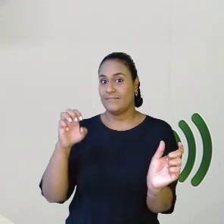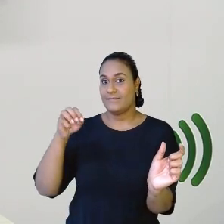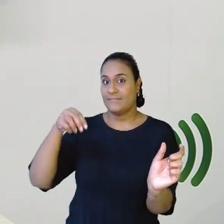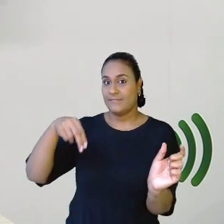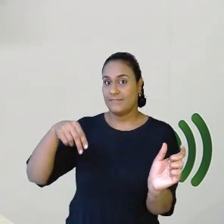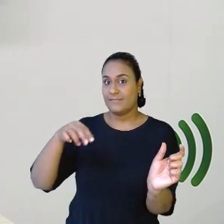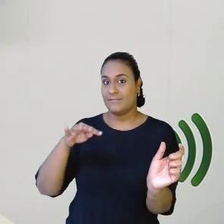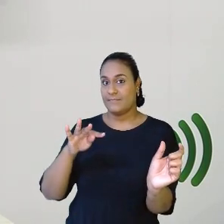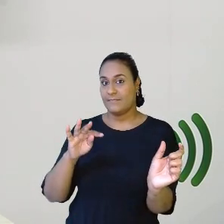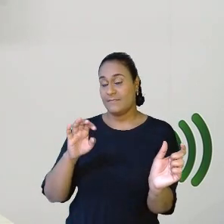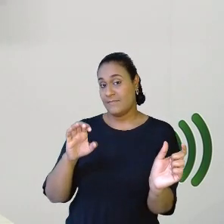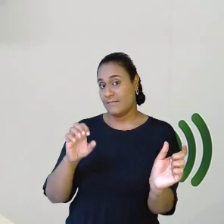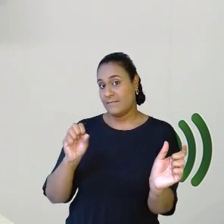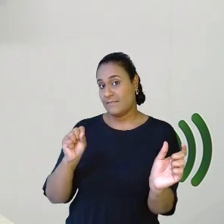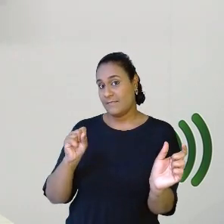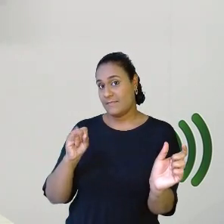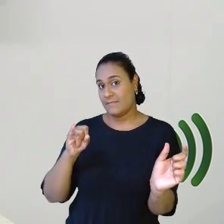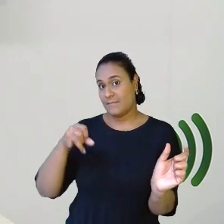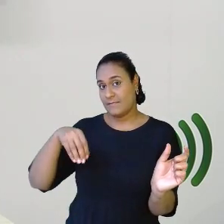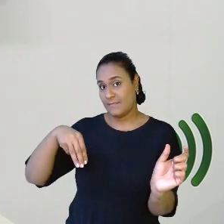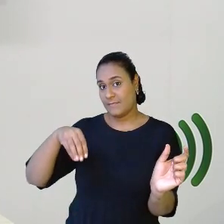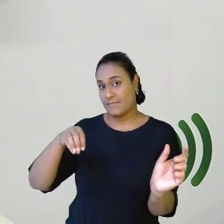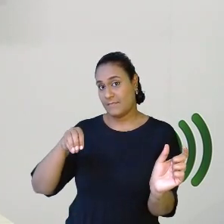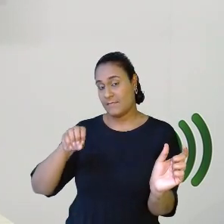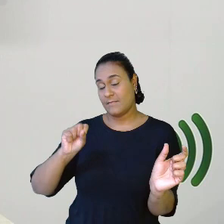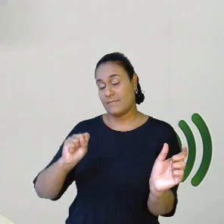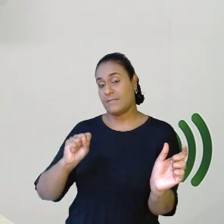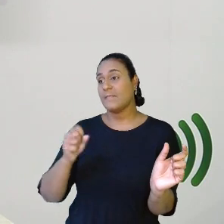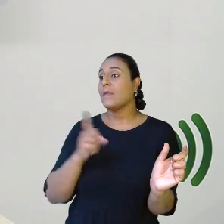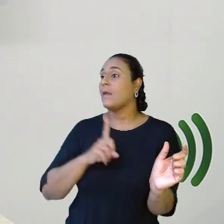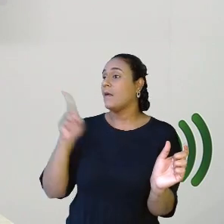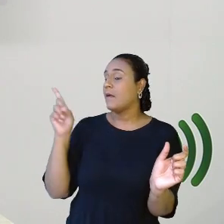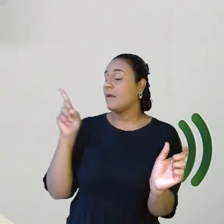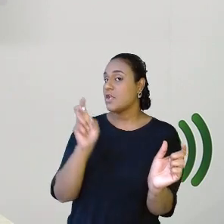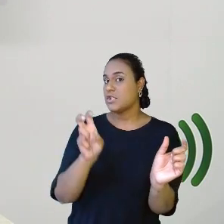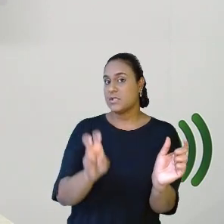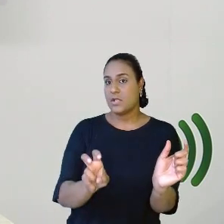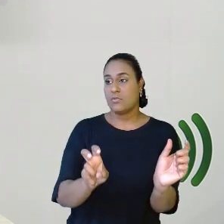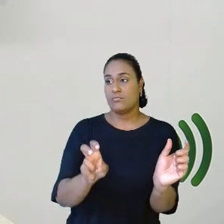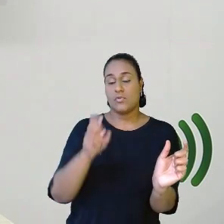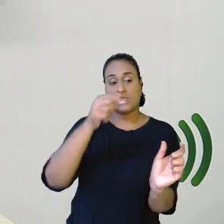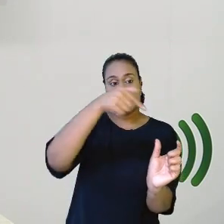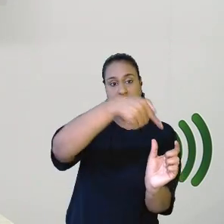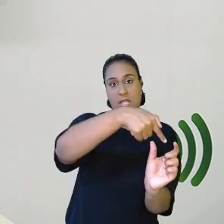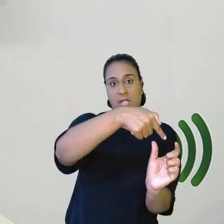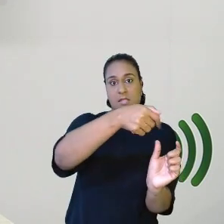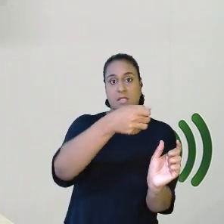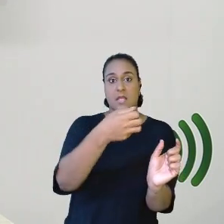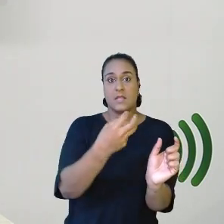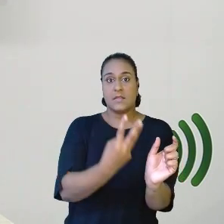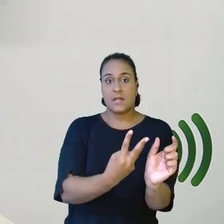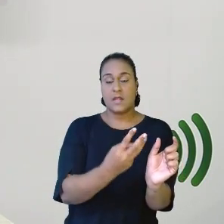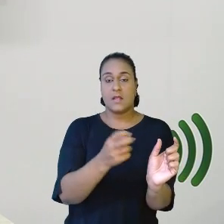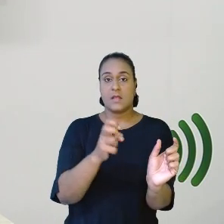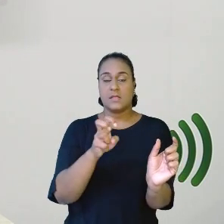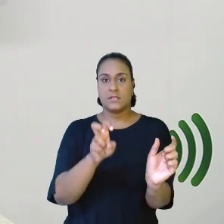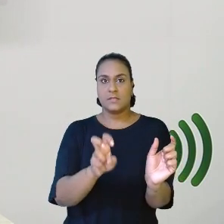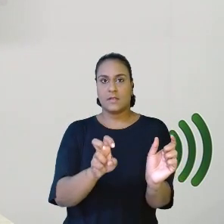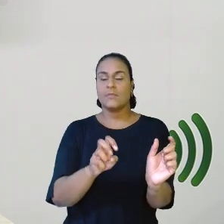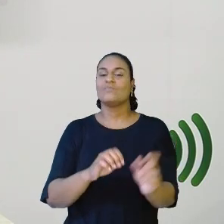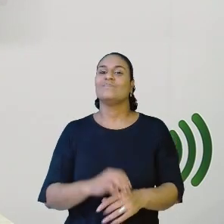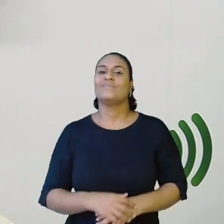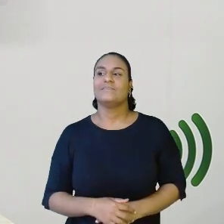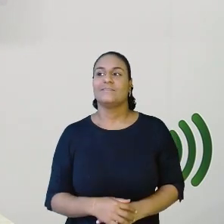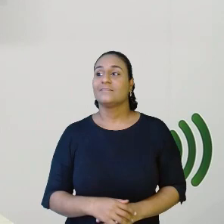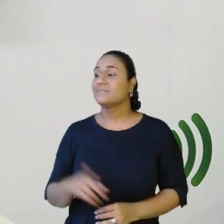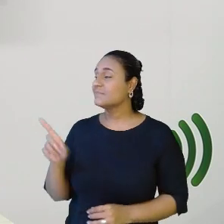No caso aí, 5 centésimos que nós temos representado. Seguindo, nós podemos